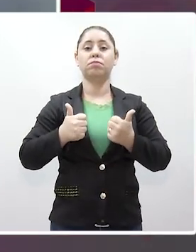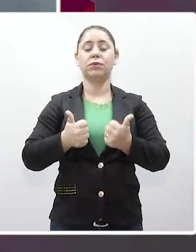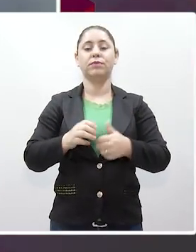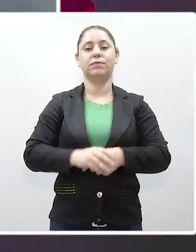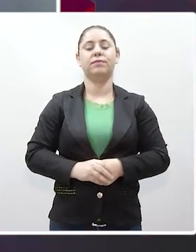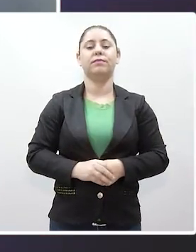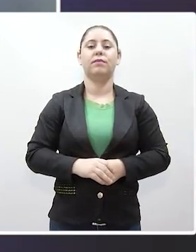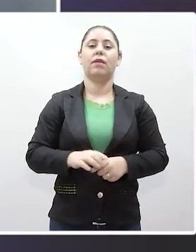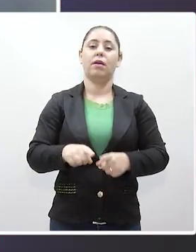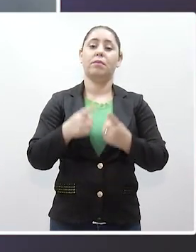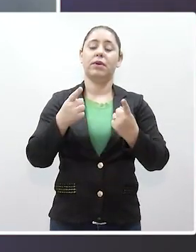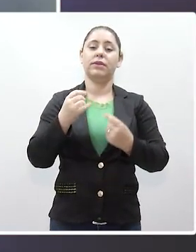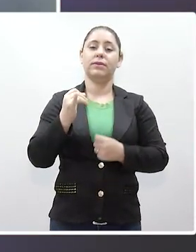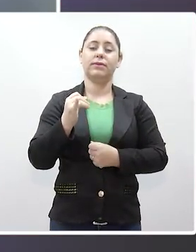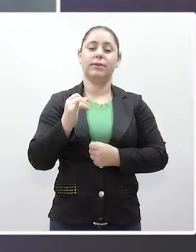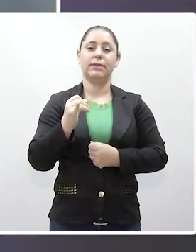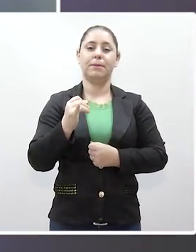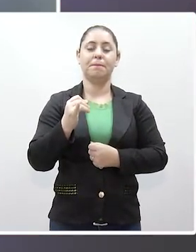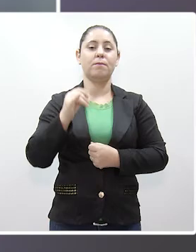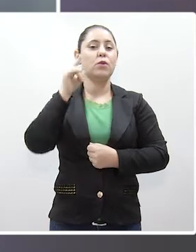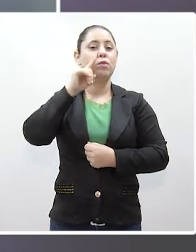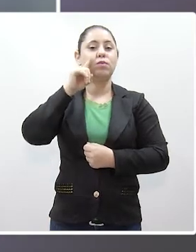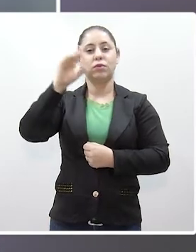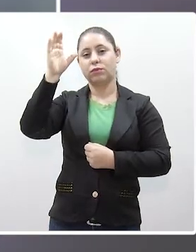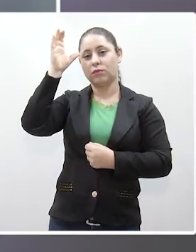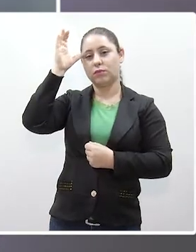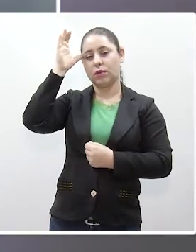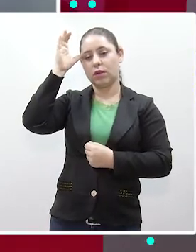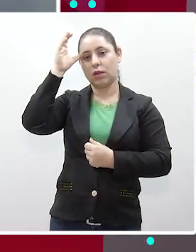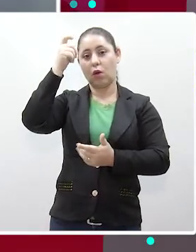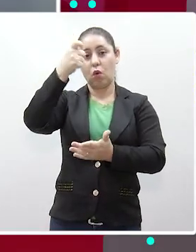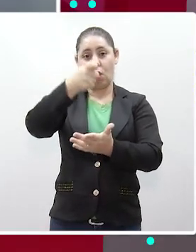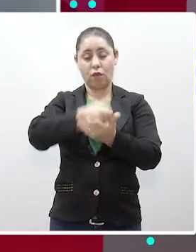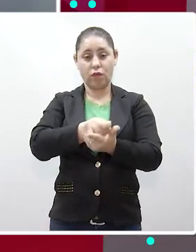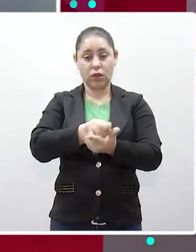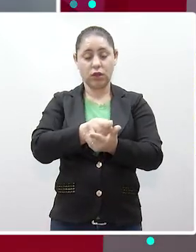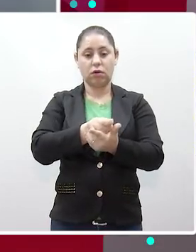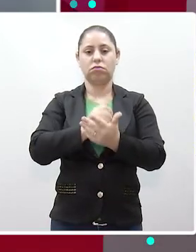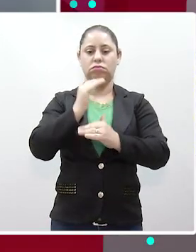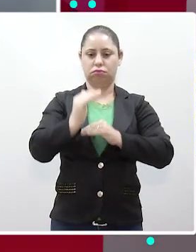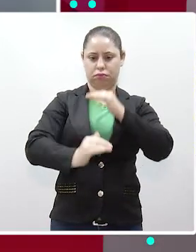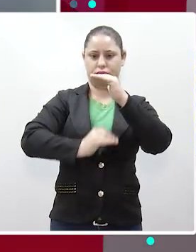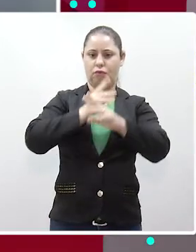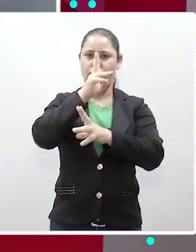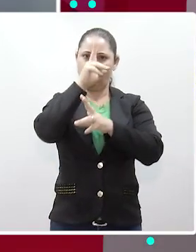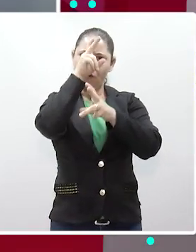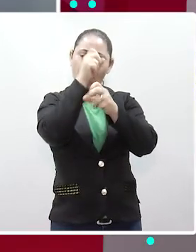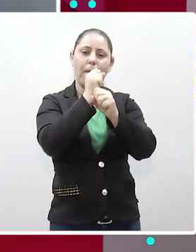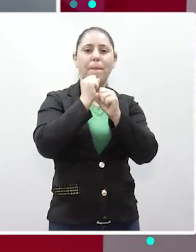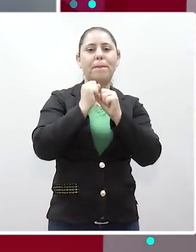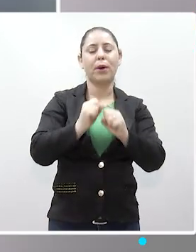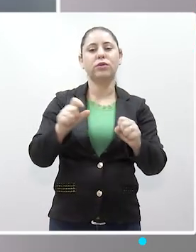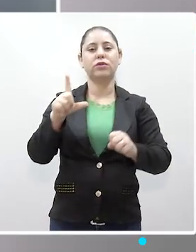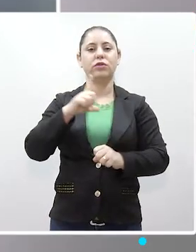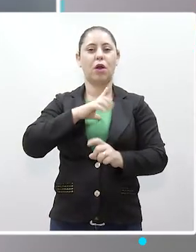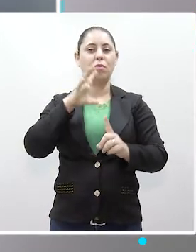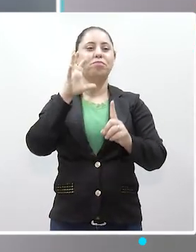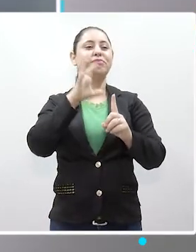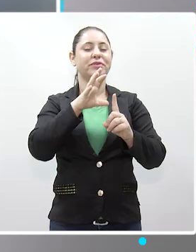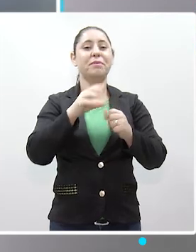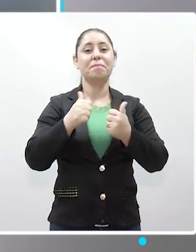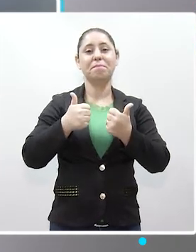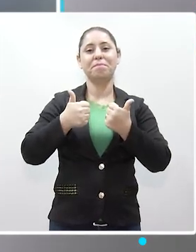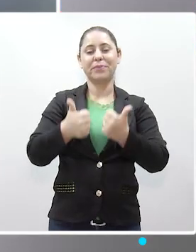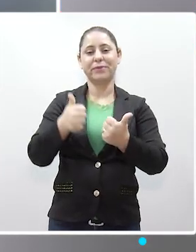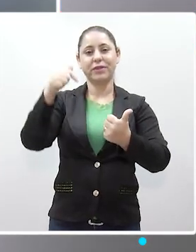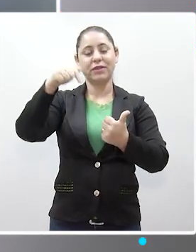sustentável. Mas, se a retomada dos Estados Unidos e da China se confirmar, de forma robusta, a gente pode ter um